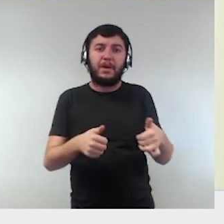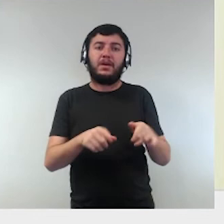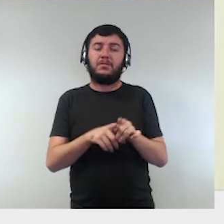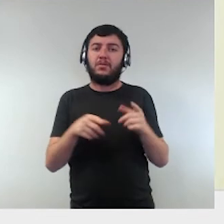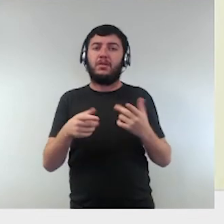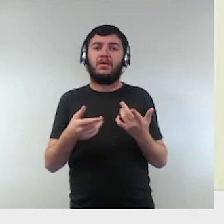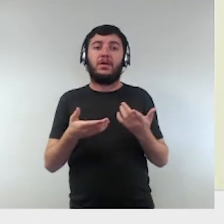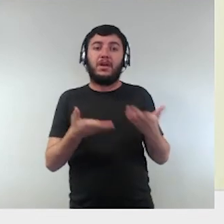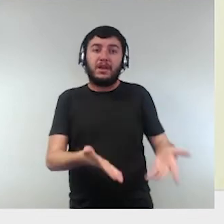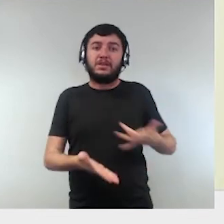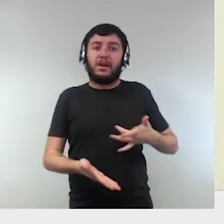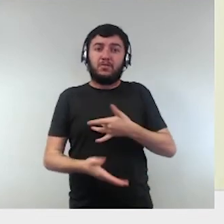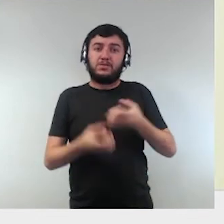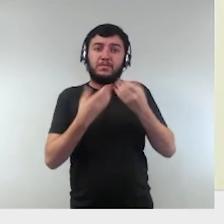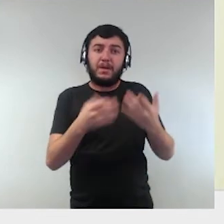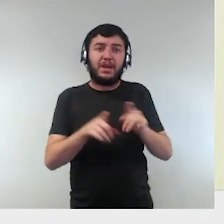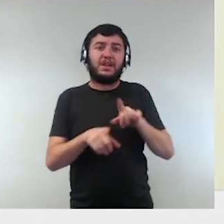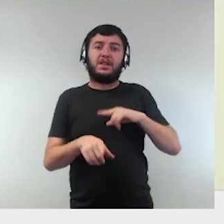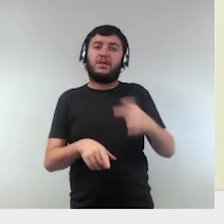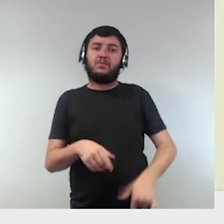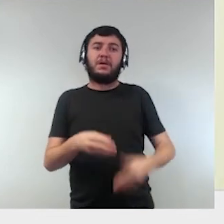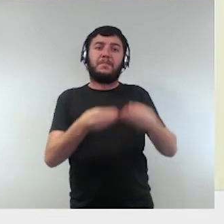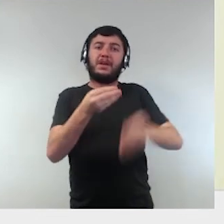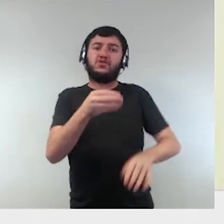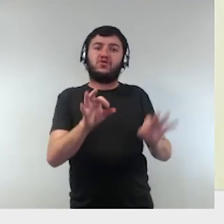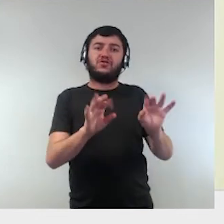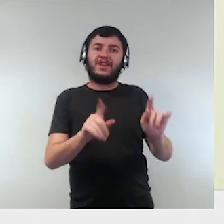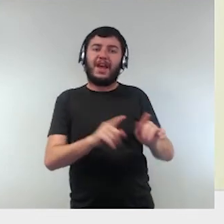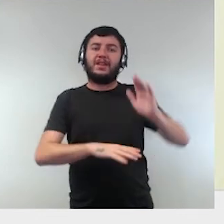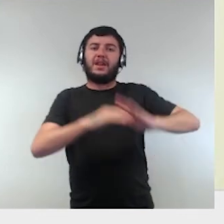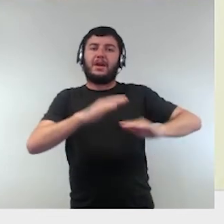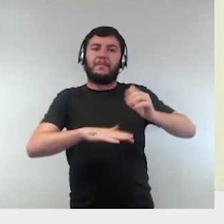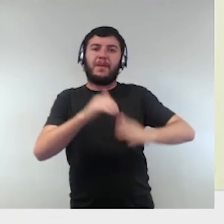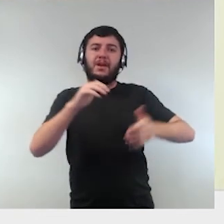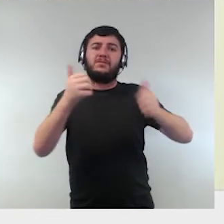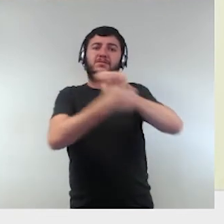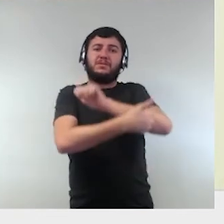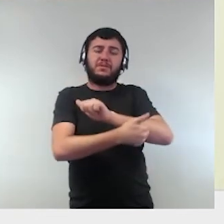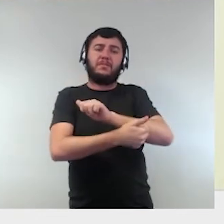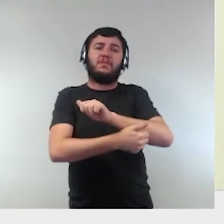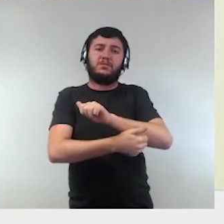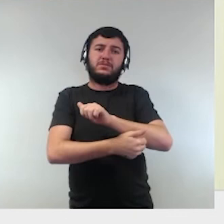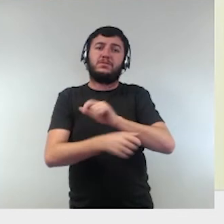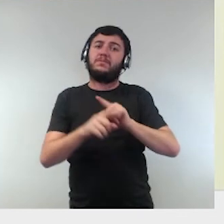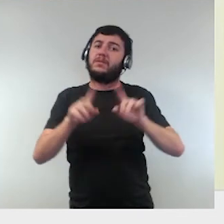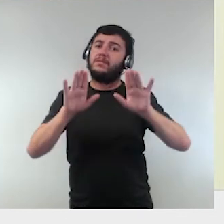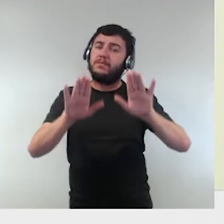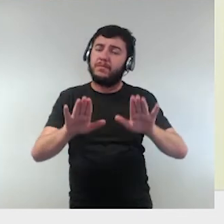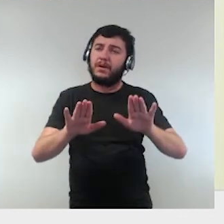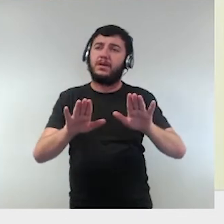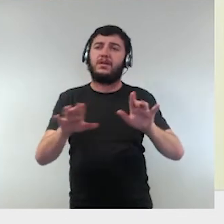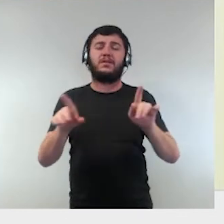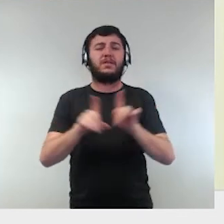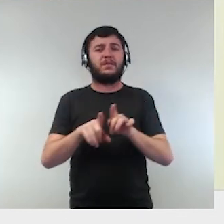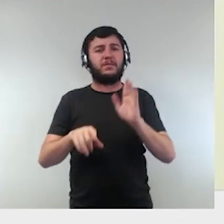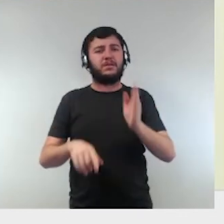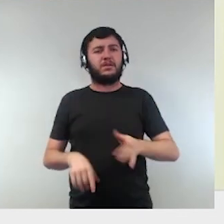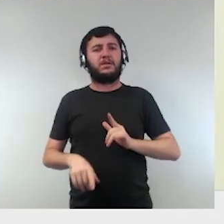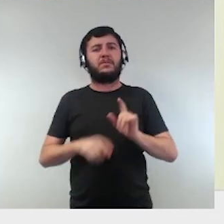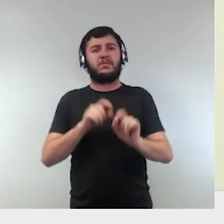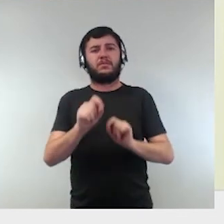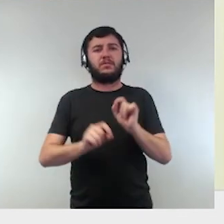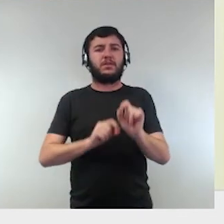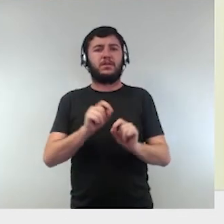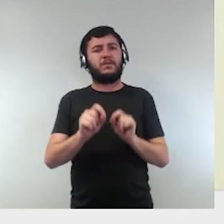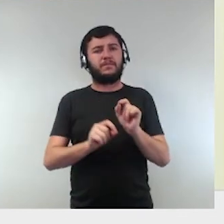comprovadamente não são comprometidas na prática do esporte. Há também uma falsa impressão